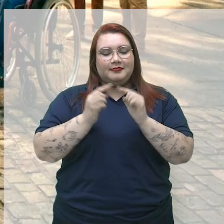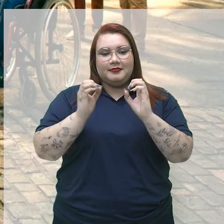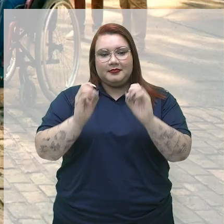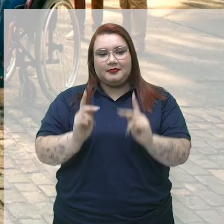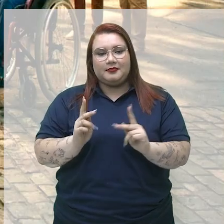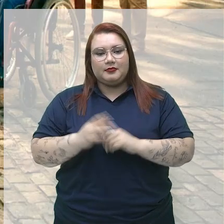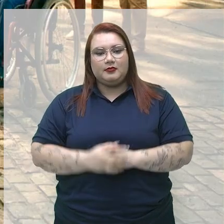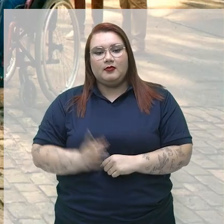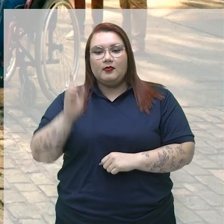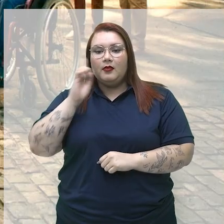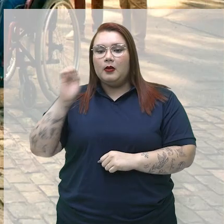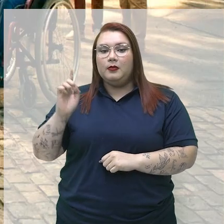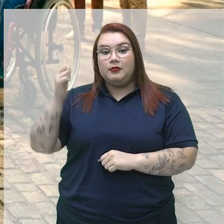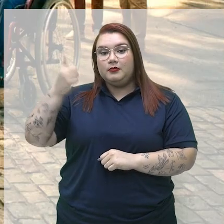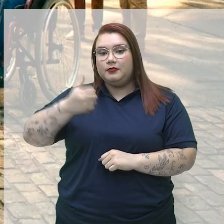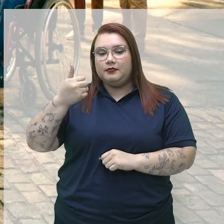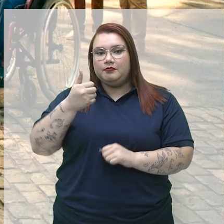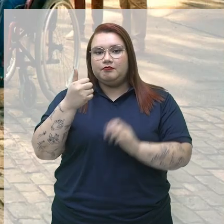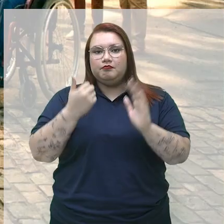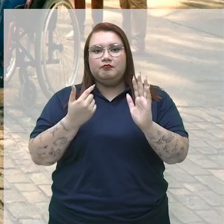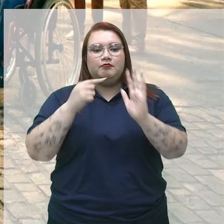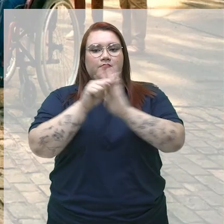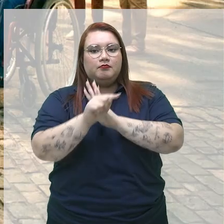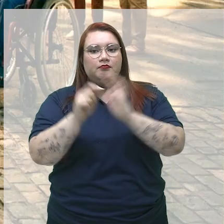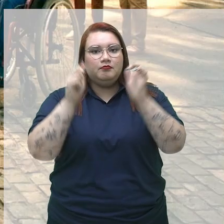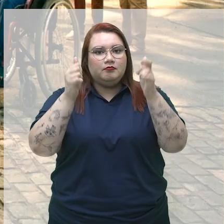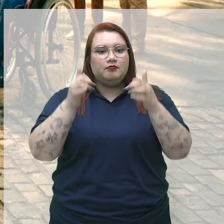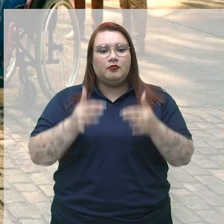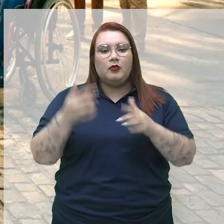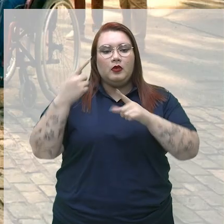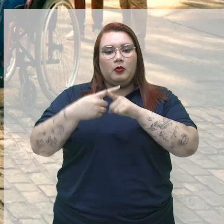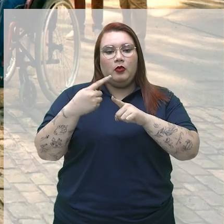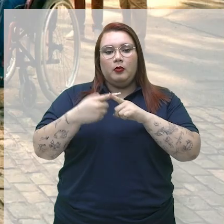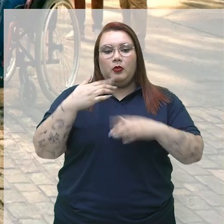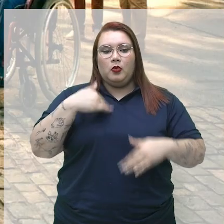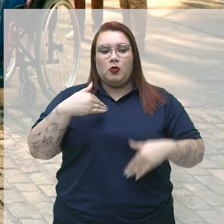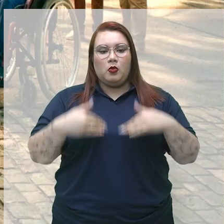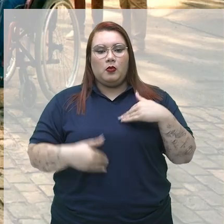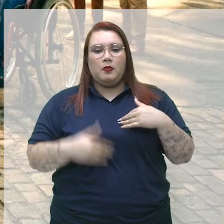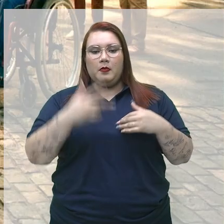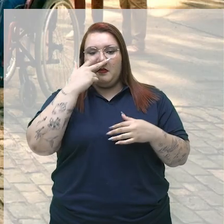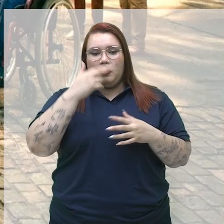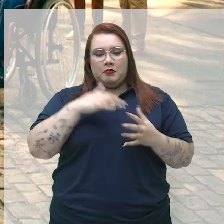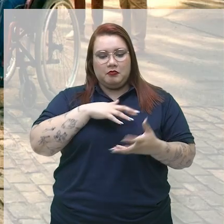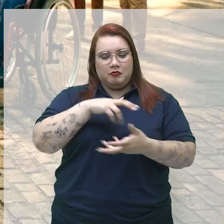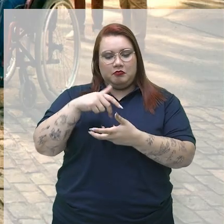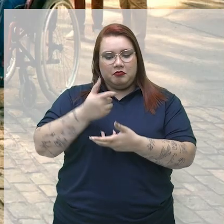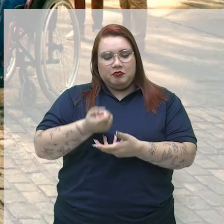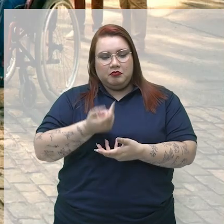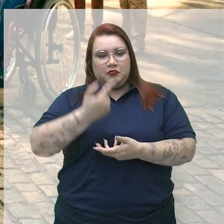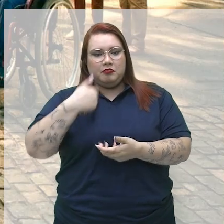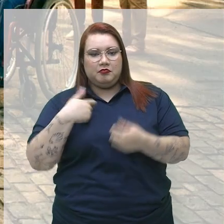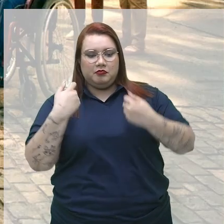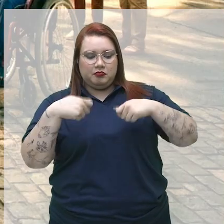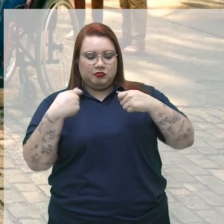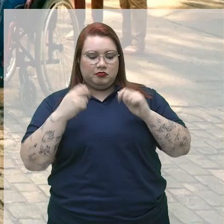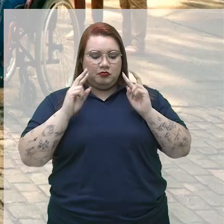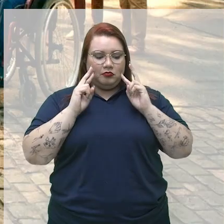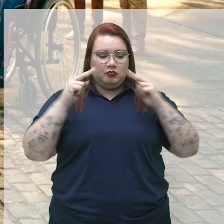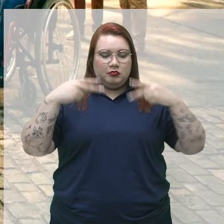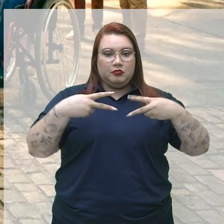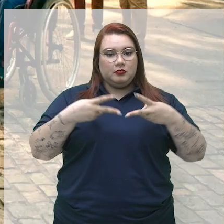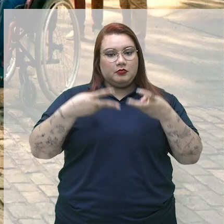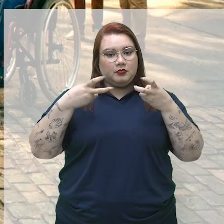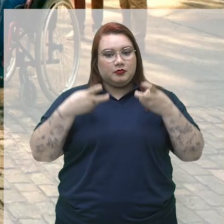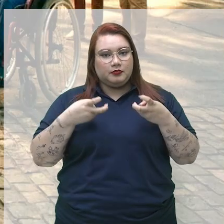que mentalmente, né? Vamos lá. Primeira pergunta que você vai carregar consigo é: por que meu corpo parece uma terra estranha que eu